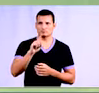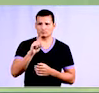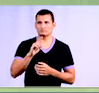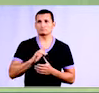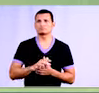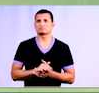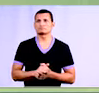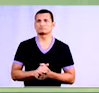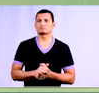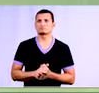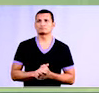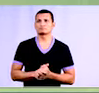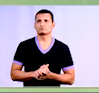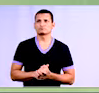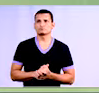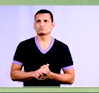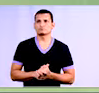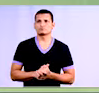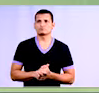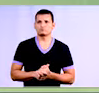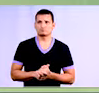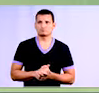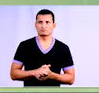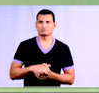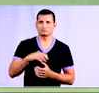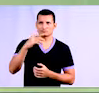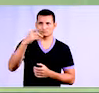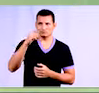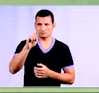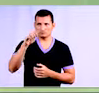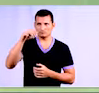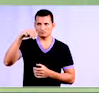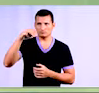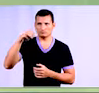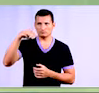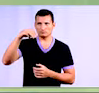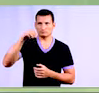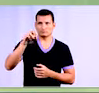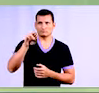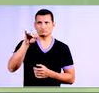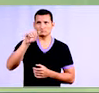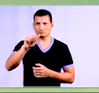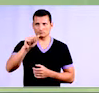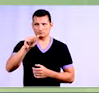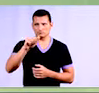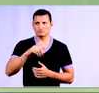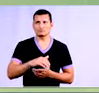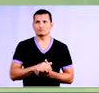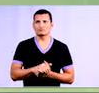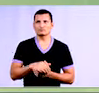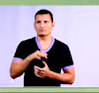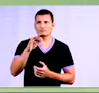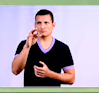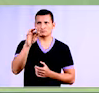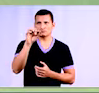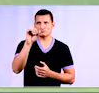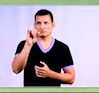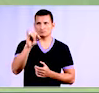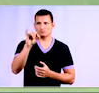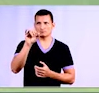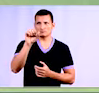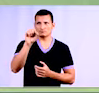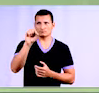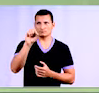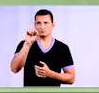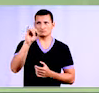comentar. Na paginação de memória, a memória física, olha isso aqui, a